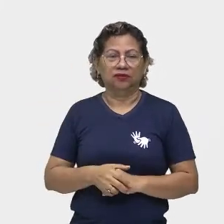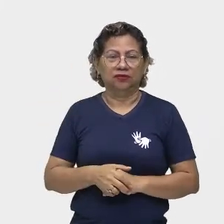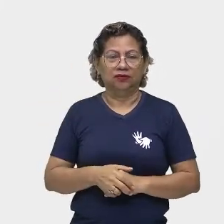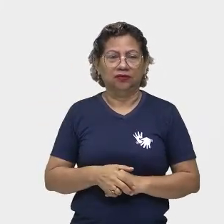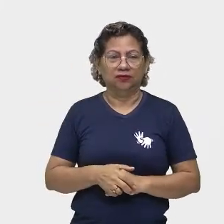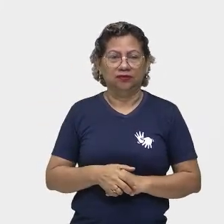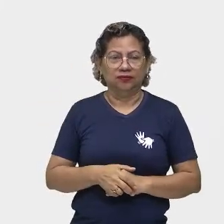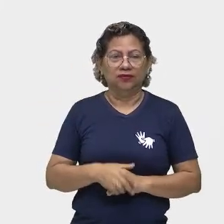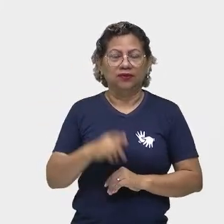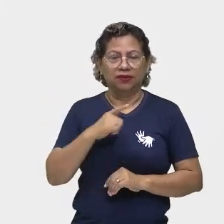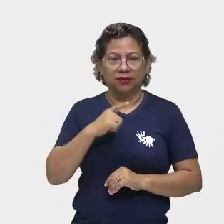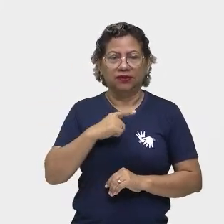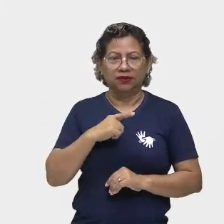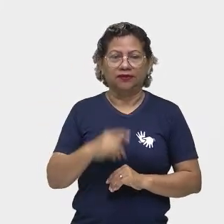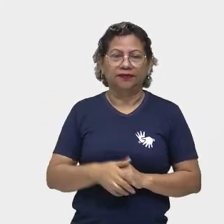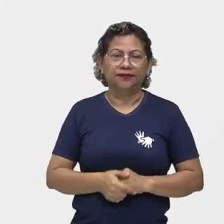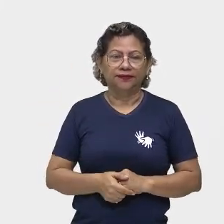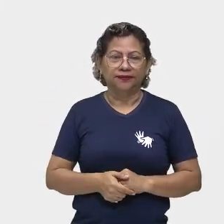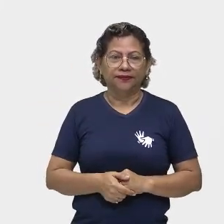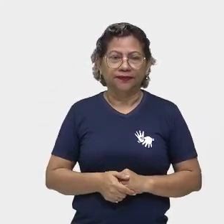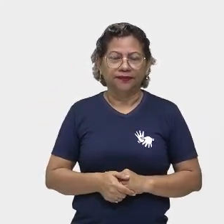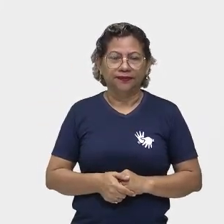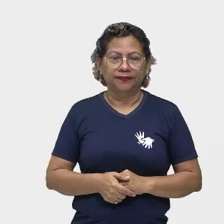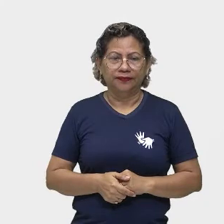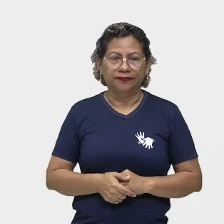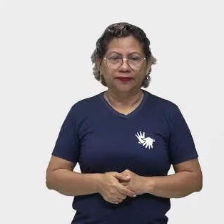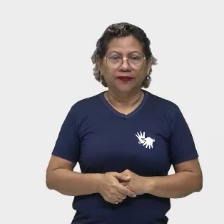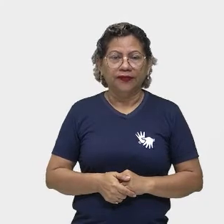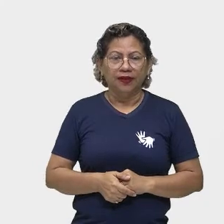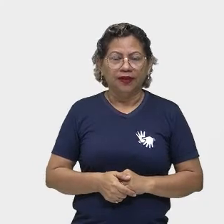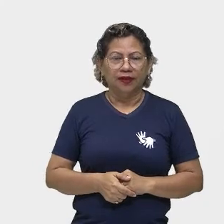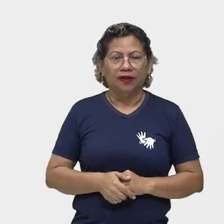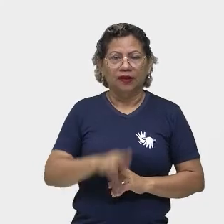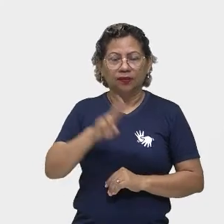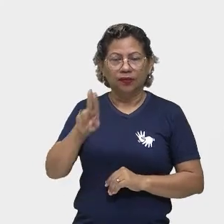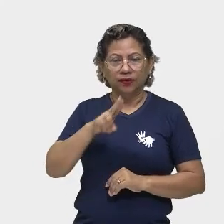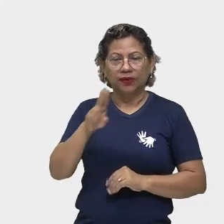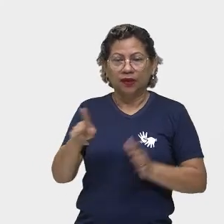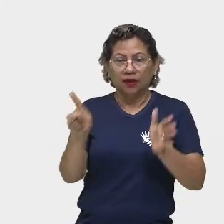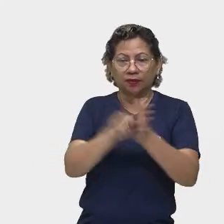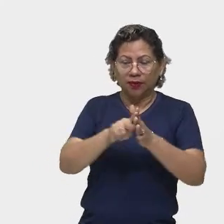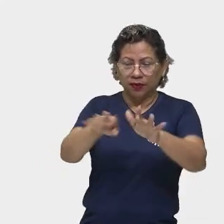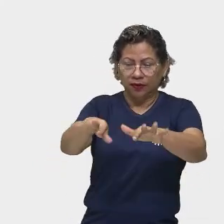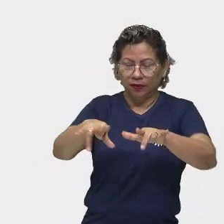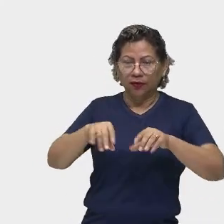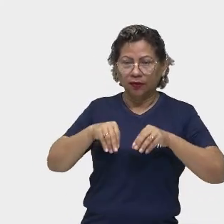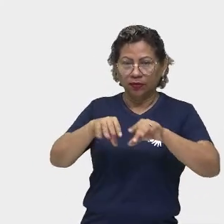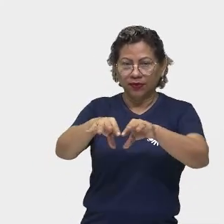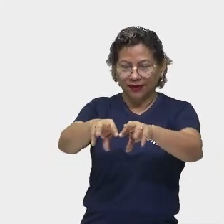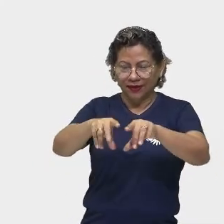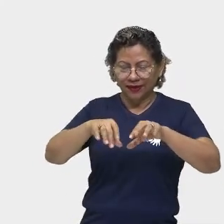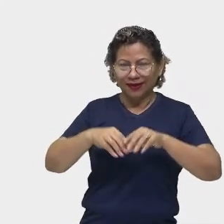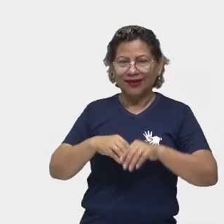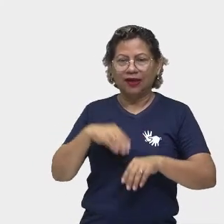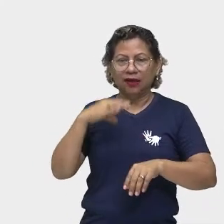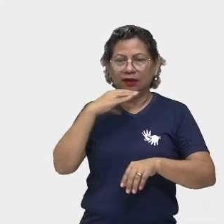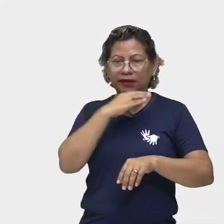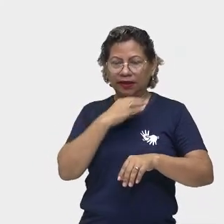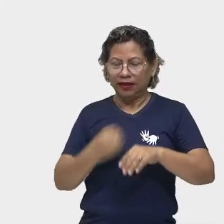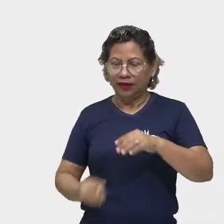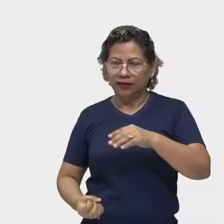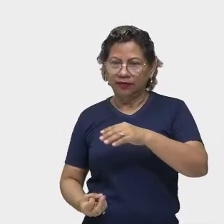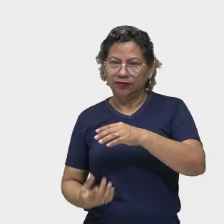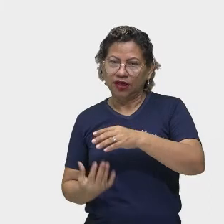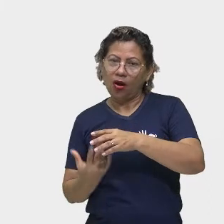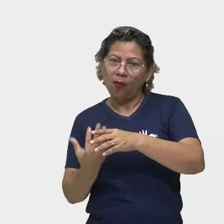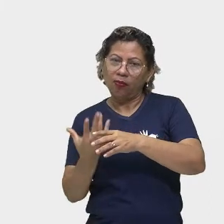essa usina geotérmica. É utilizado o calor ali da terra, né? A biomassa, que está relacionada